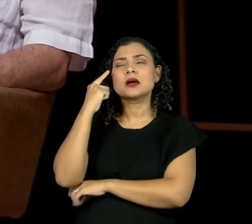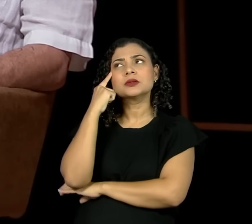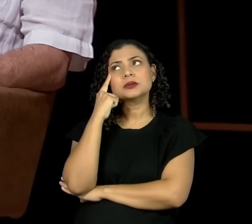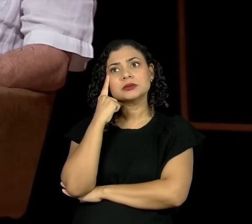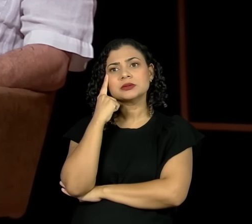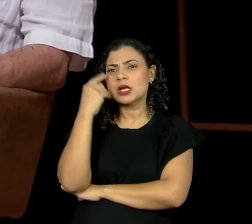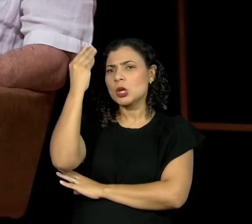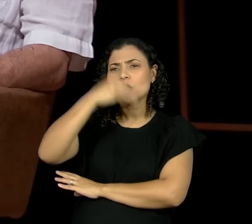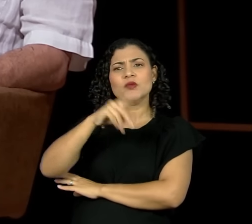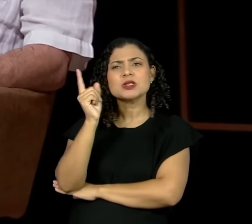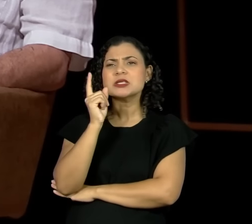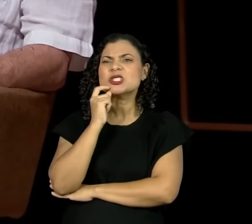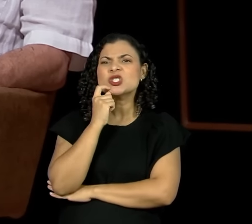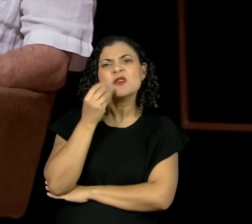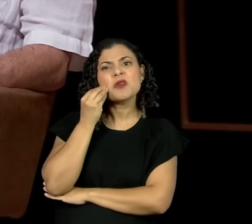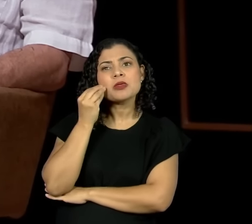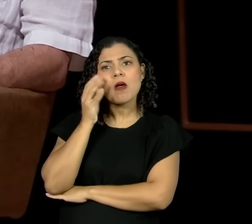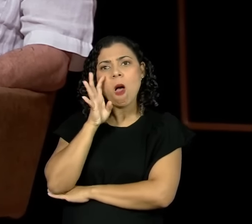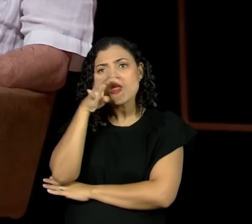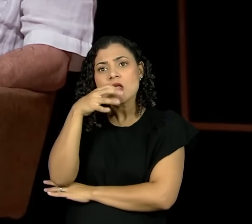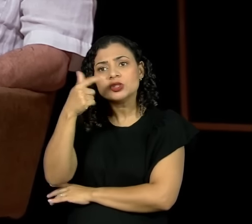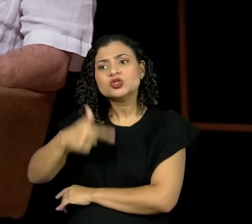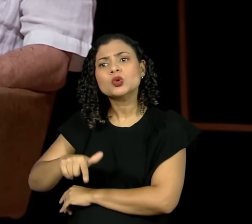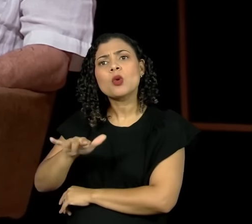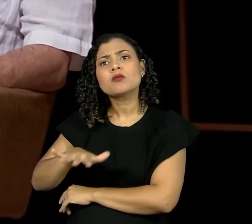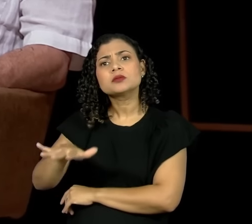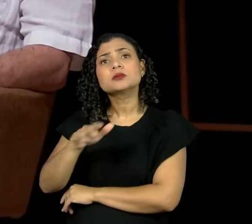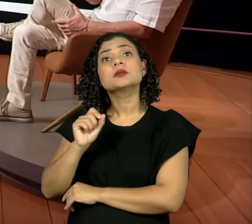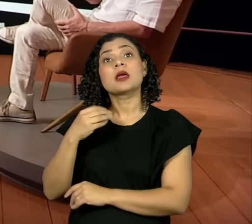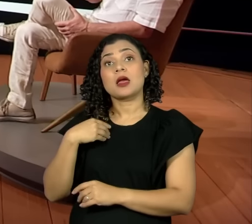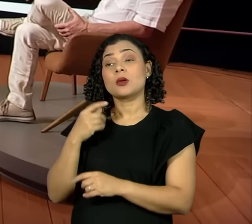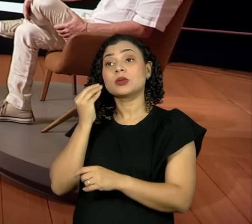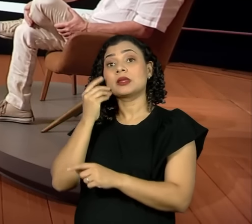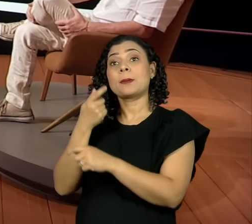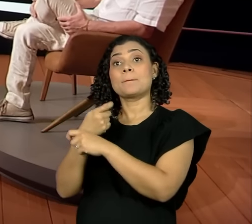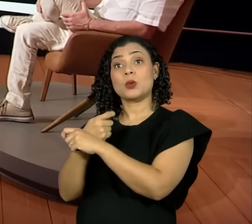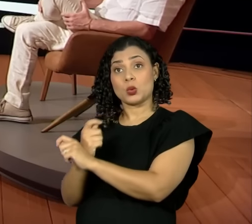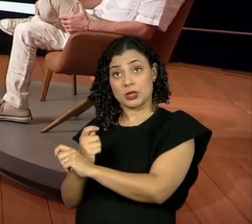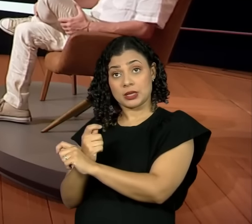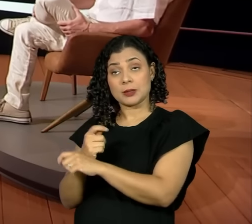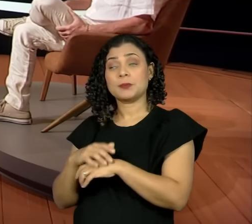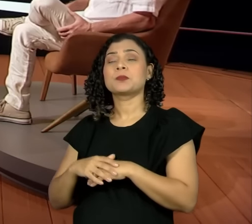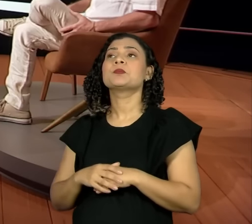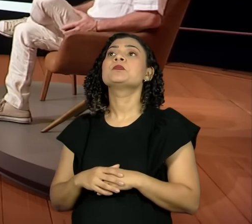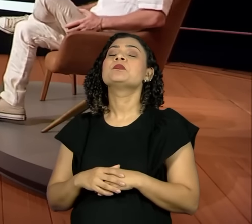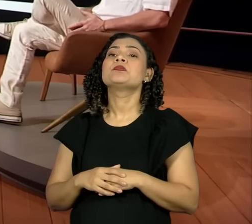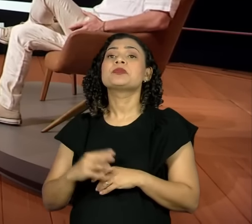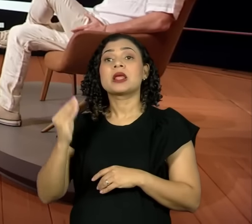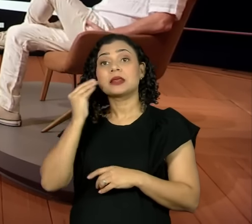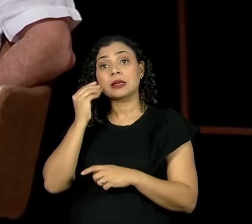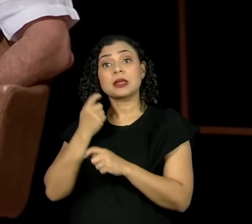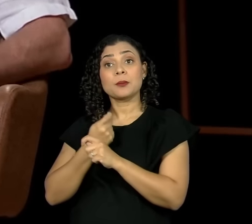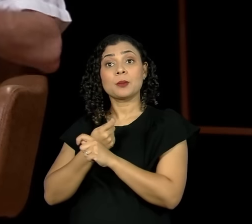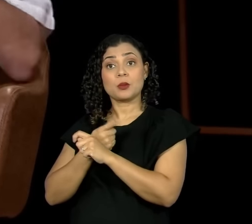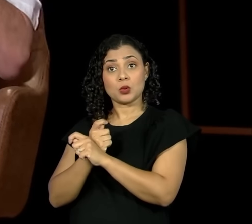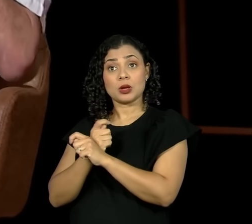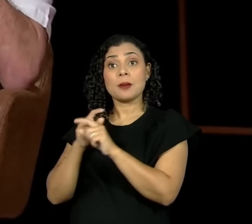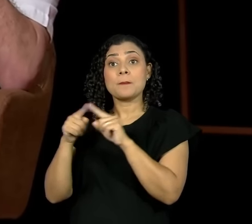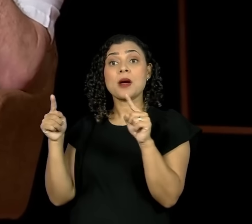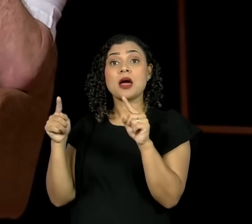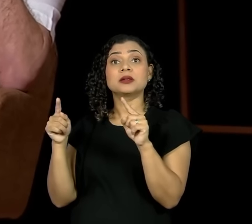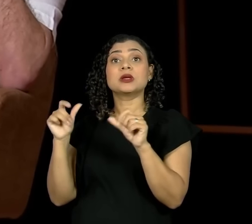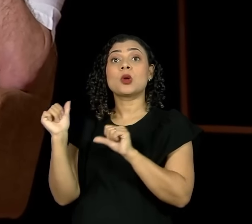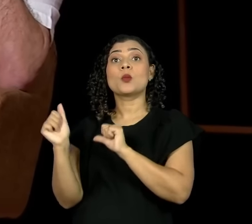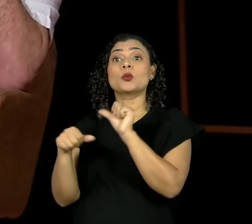cara não vou desistir não vou vou prestar de novo e prestei a PUC Uhum E só que aí eu já